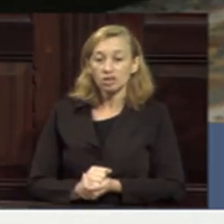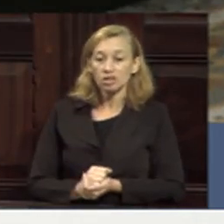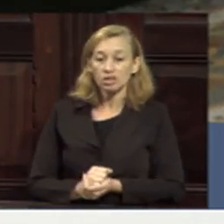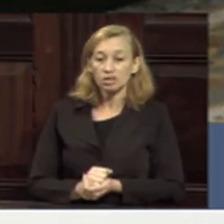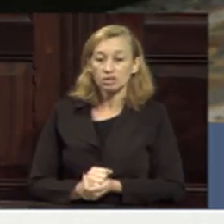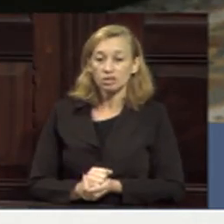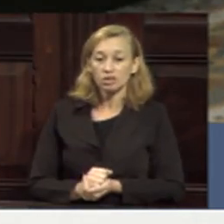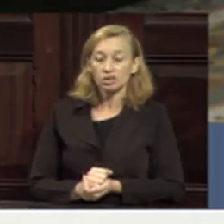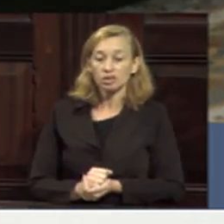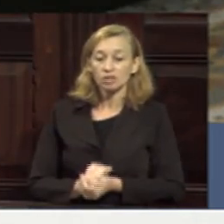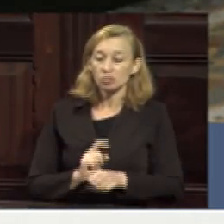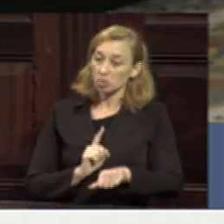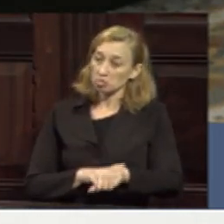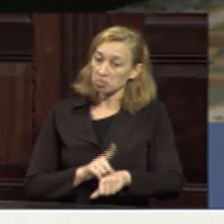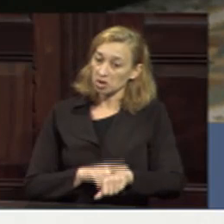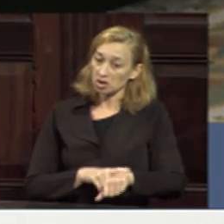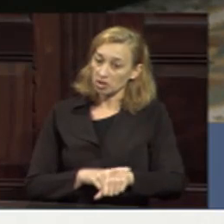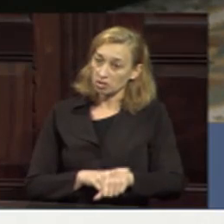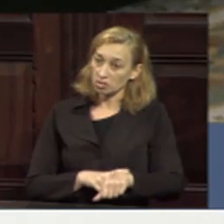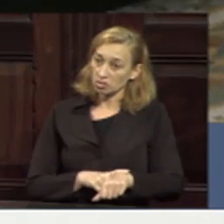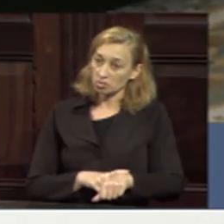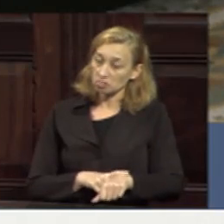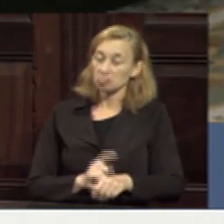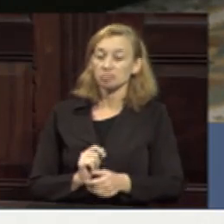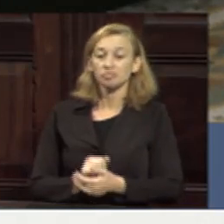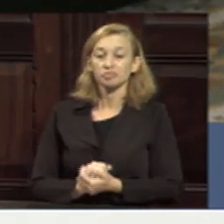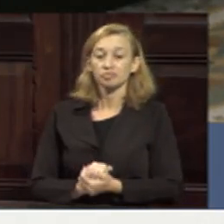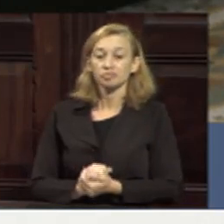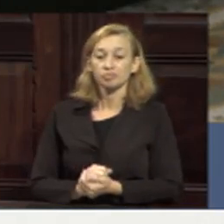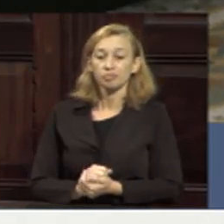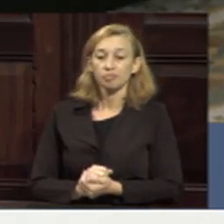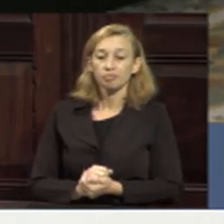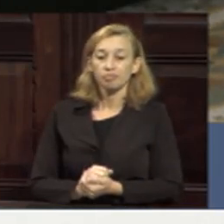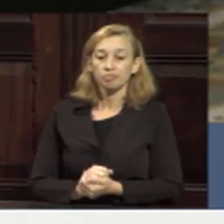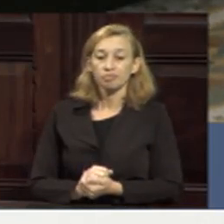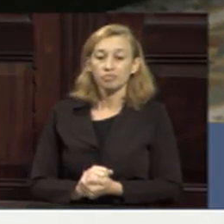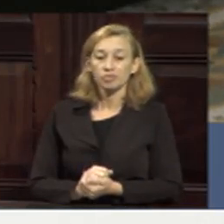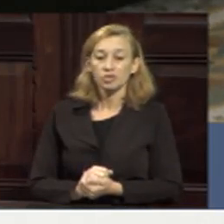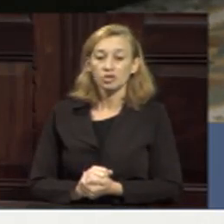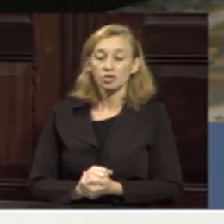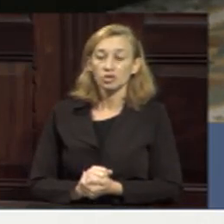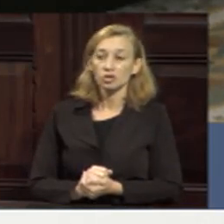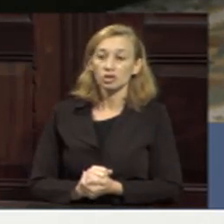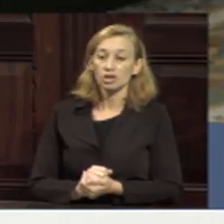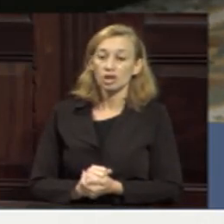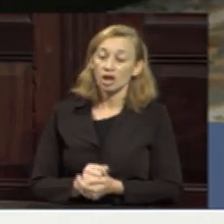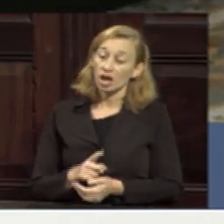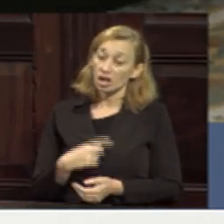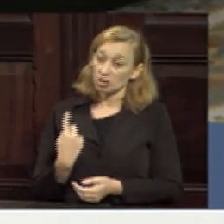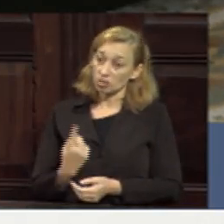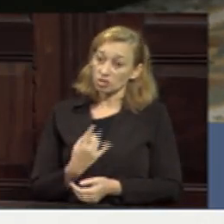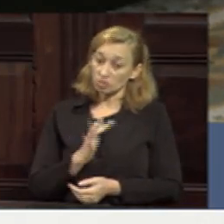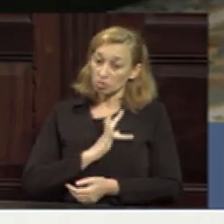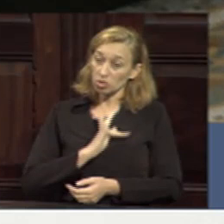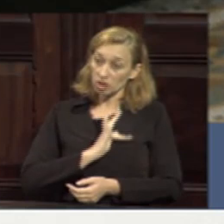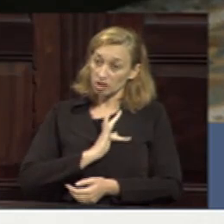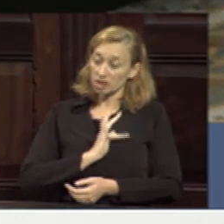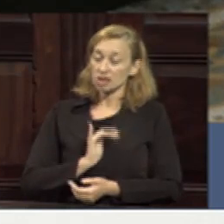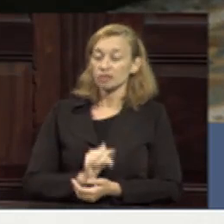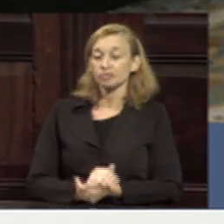nesse caso específico, as possibilidades remanescentes na nossa polícia de investigação, na nossa polícia